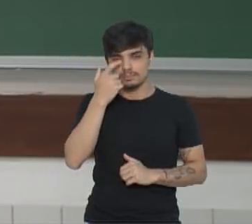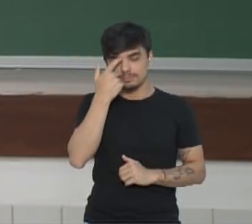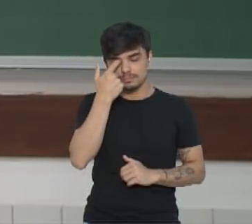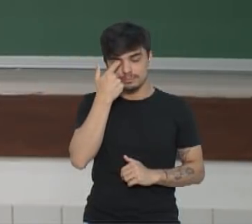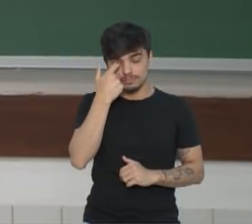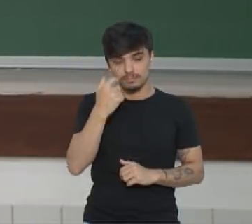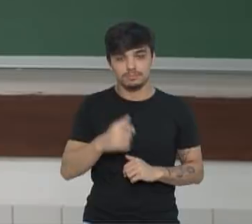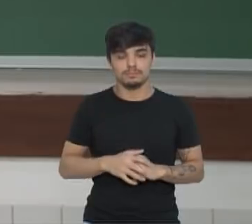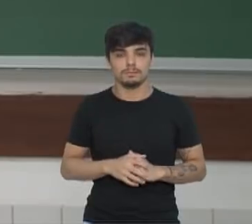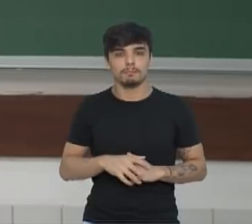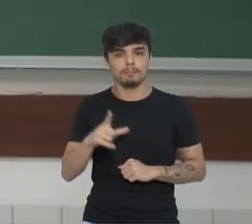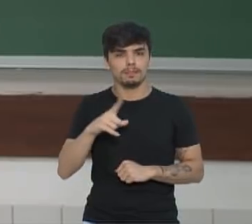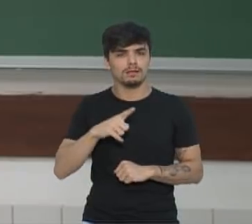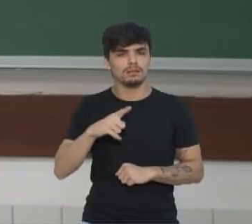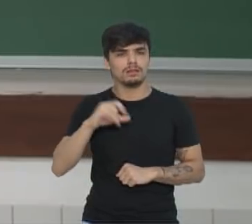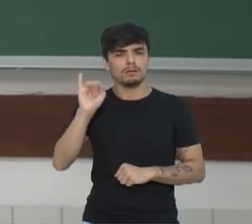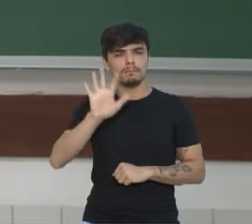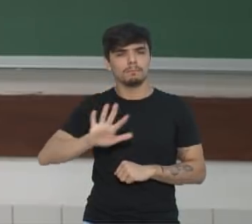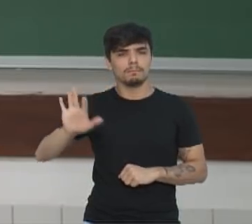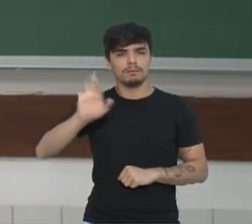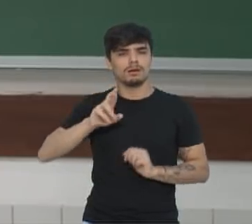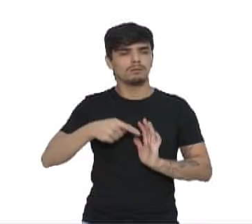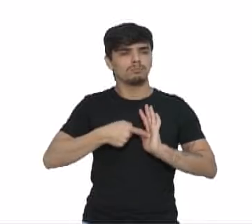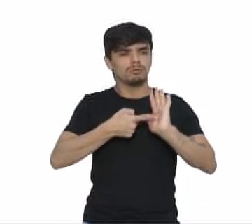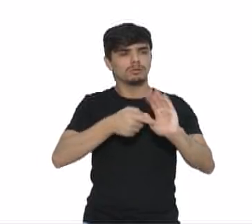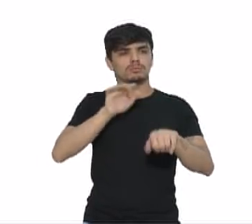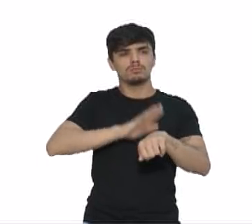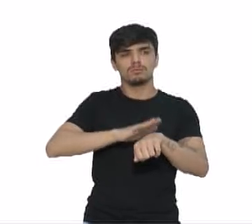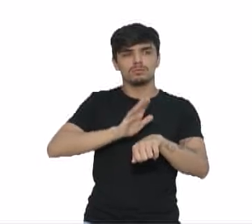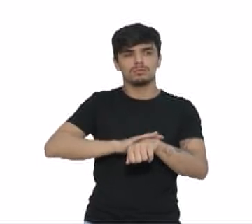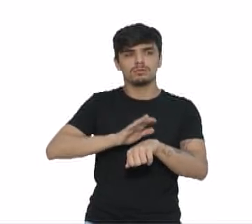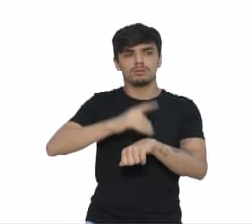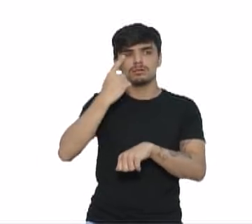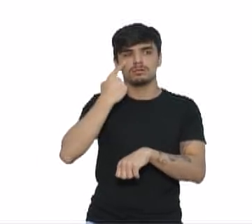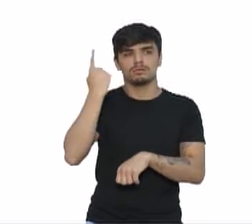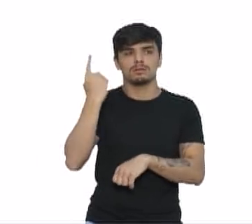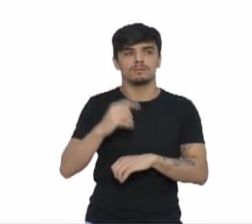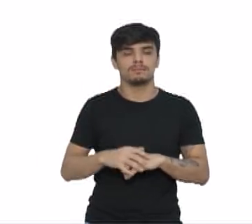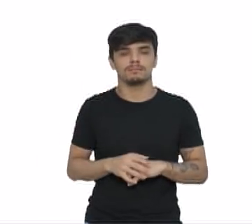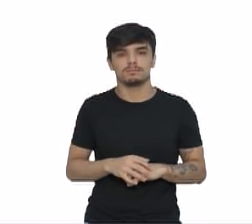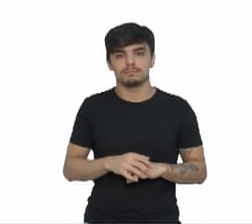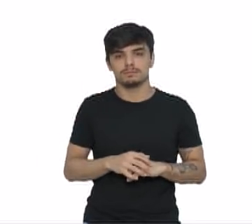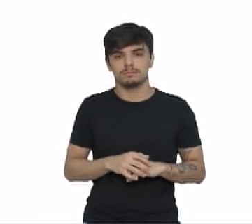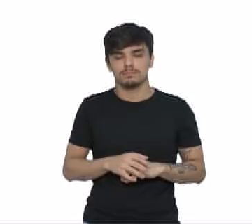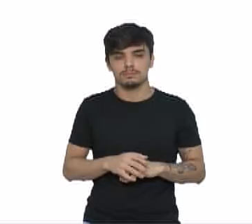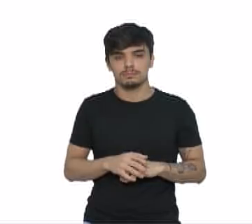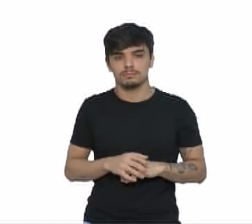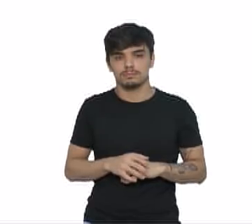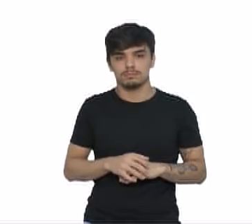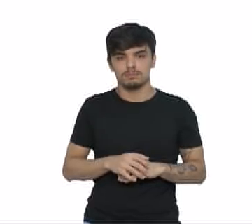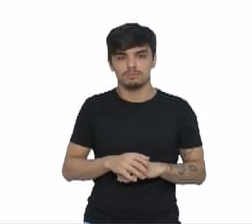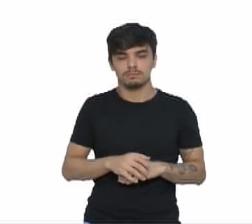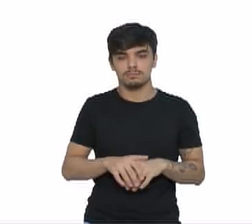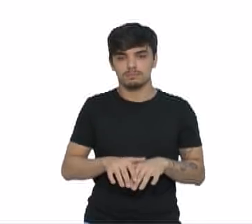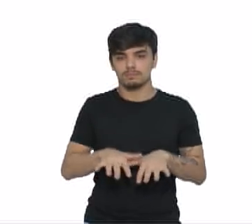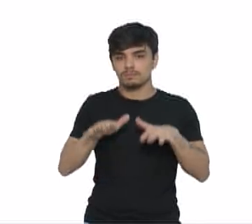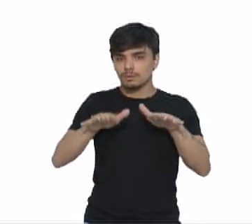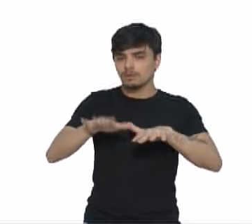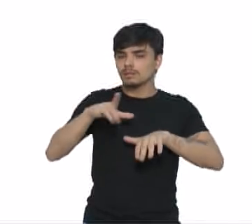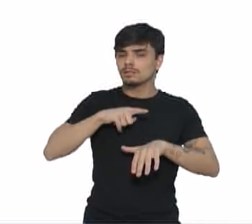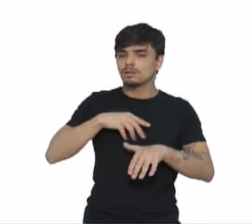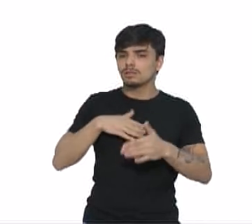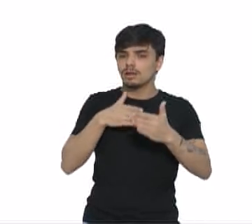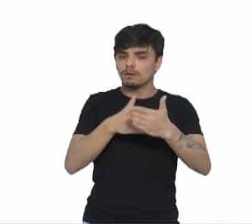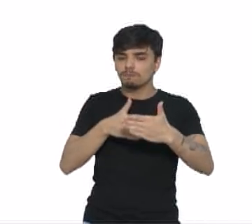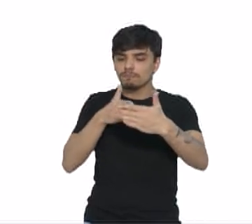Certo? Aqui nós temos uma imagem retratando esse período na cidade de Valmy. As tropas do exército revolucionário já estavam na fronteira, enfrentando